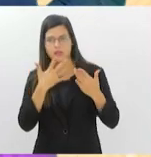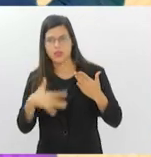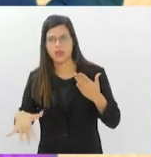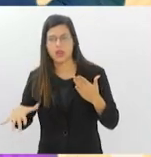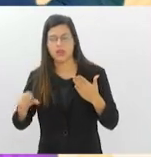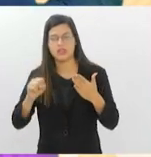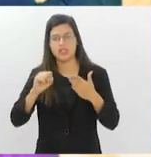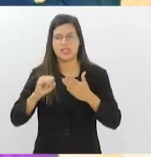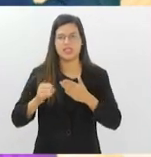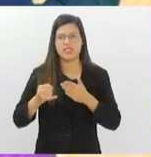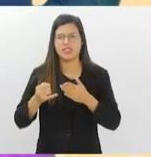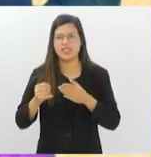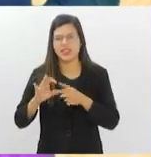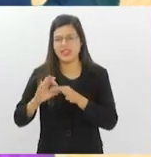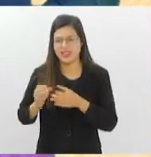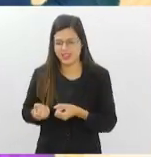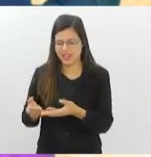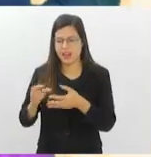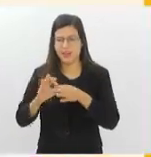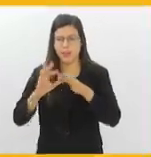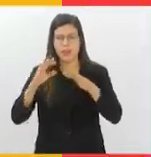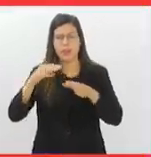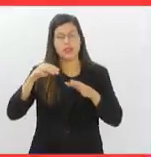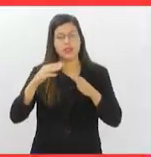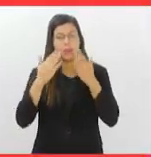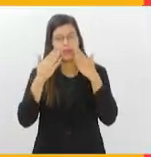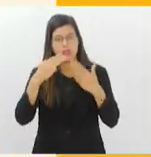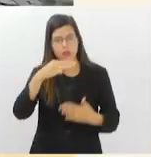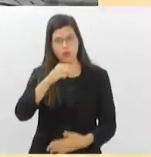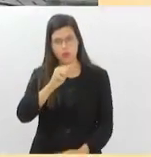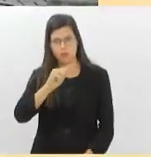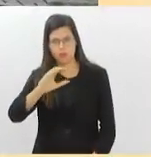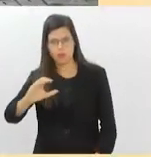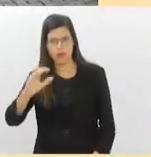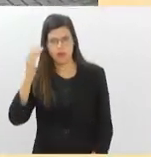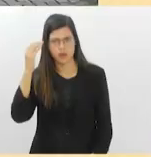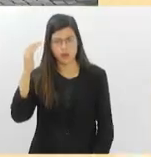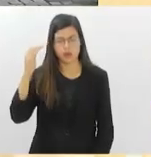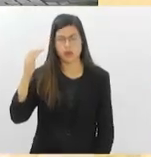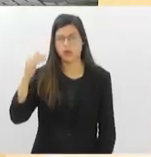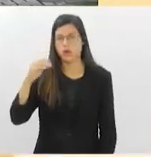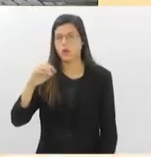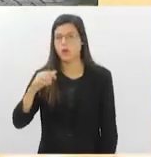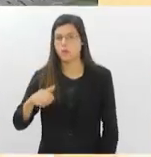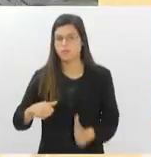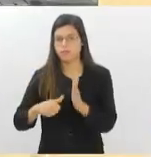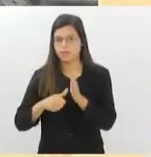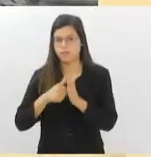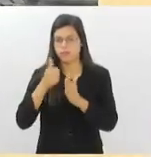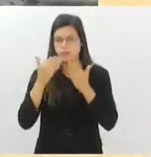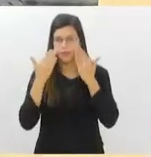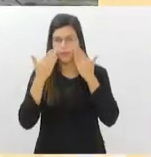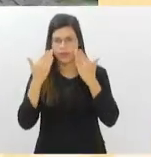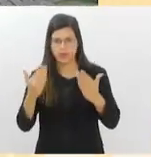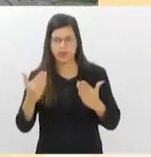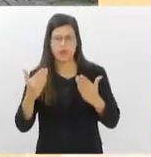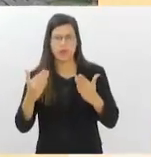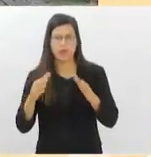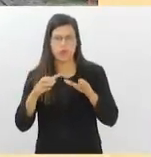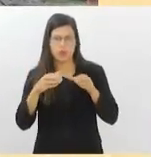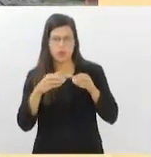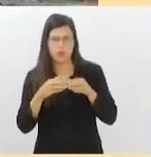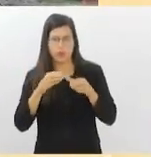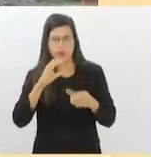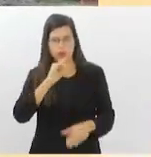corda se apresenta no Museu de Arte Contemporânea de Niterói se decord é o primeiro espetáculo infantil da companhia circo no